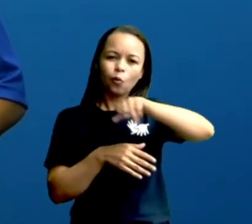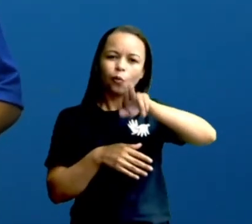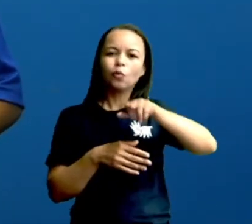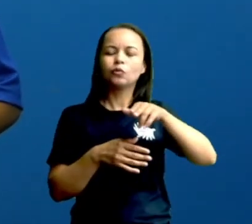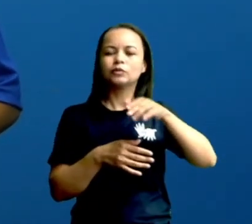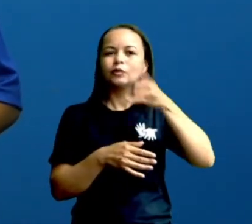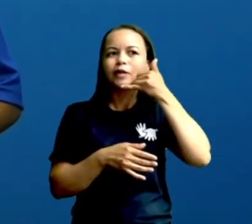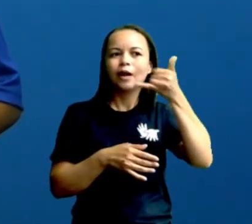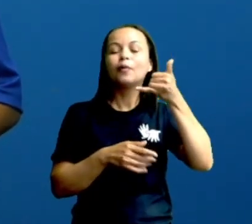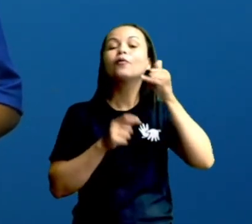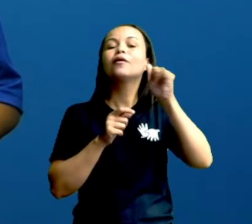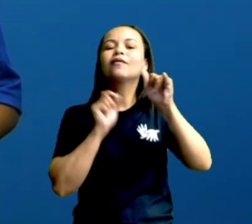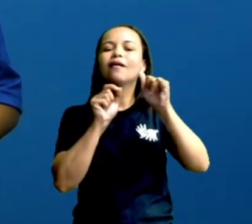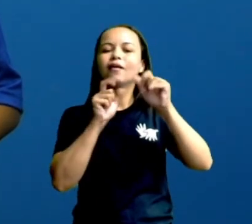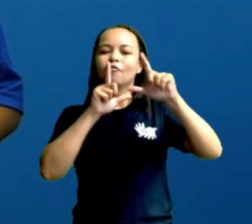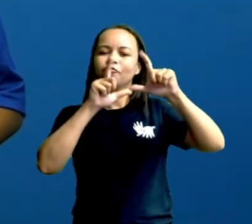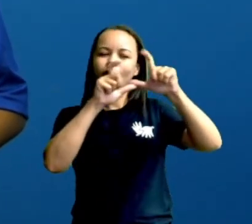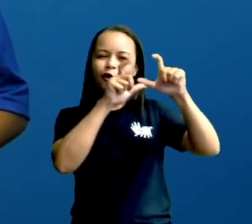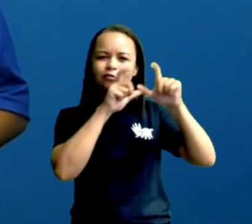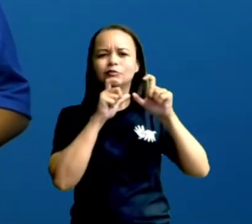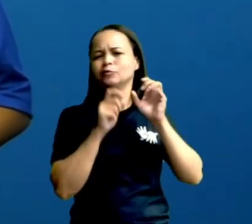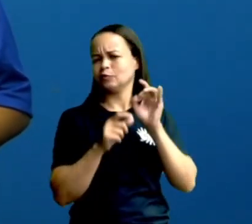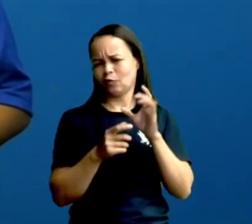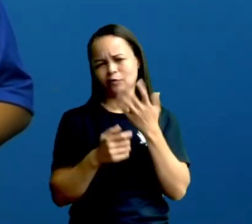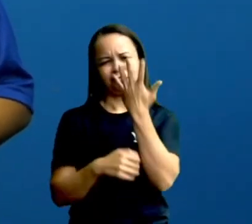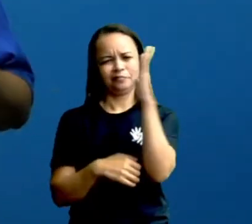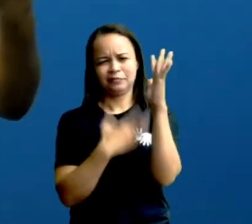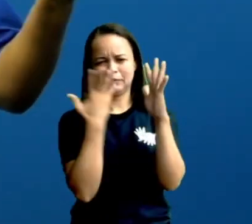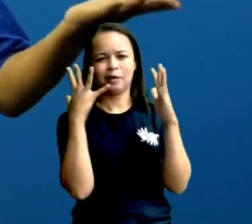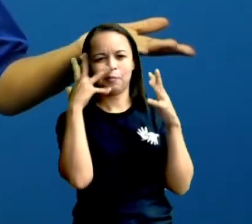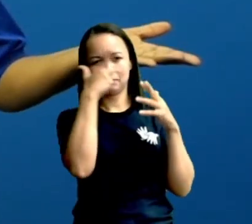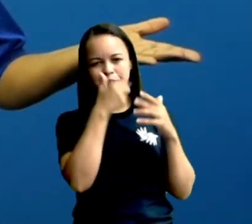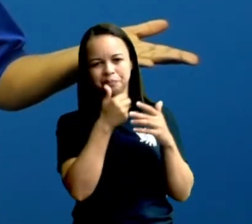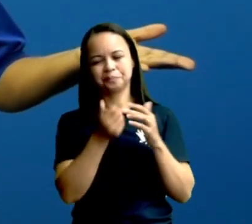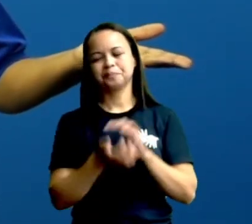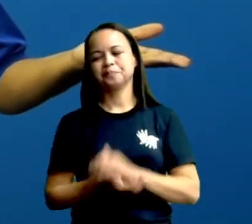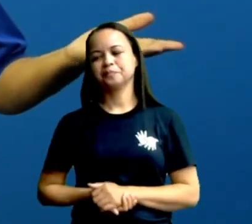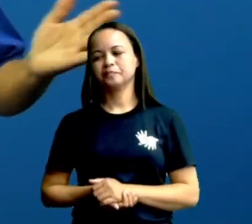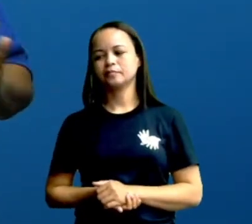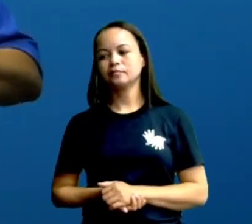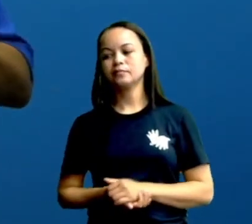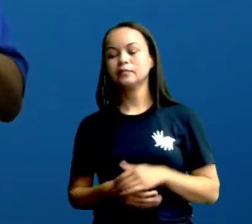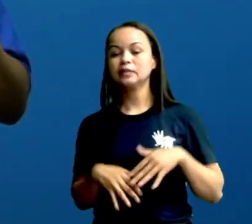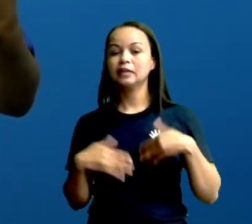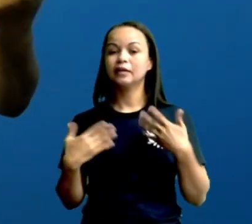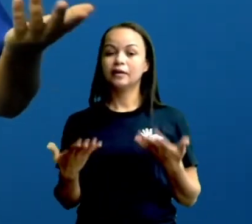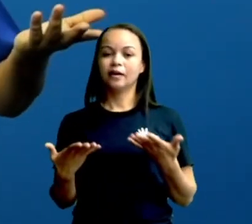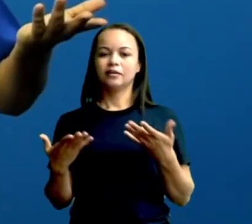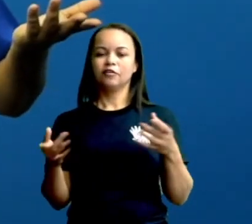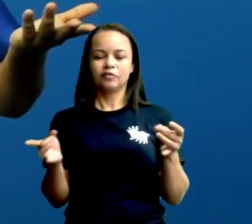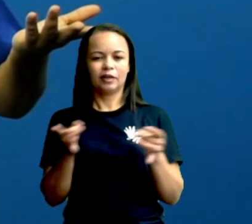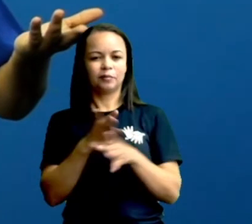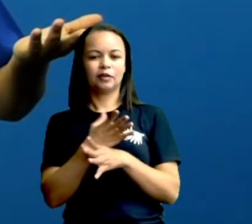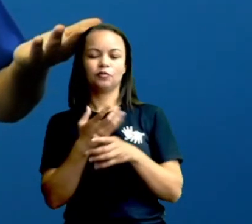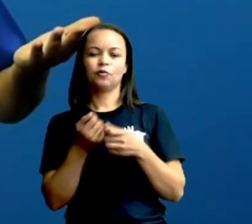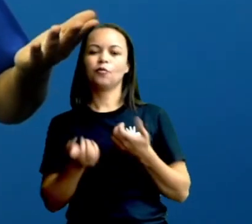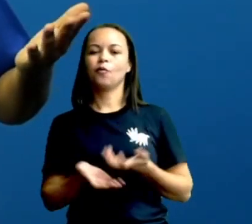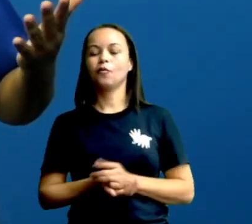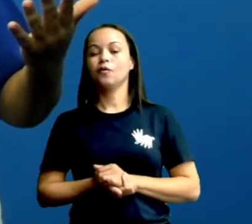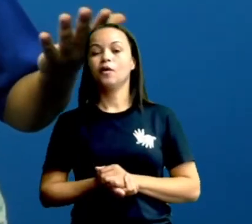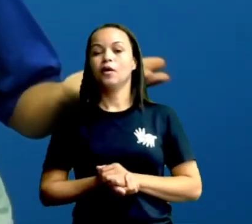da natureza, tá certo? E aí, eu vou encerrando, né, com uma mensagem para